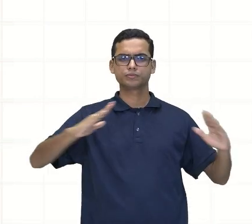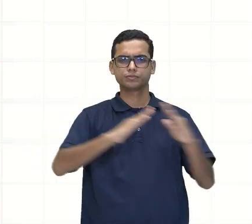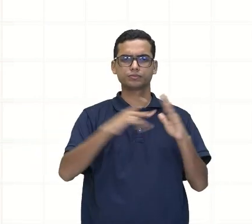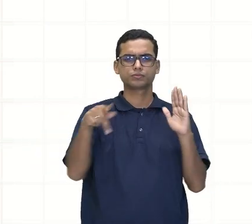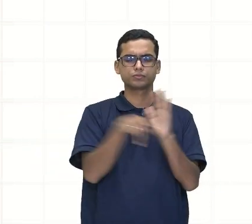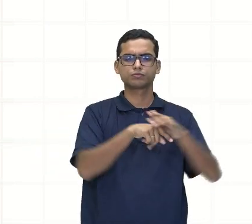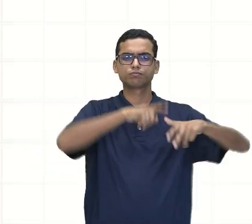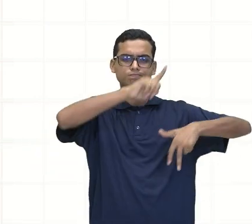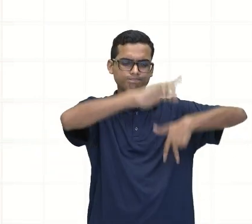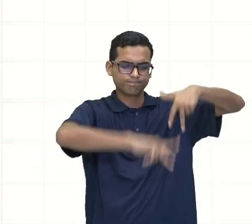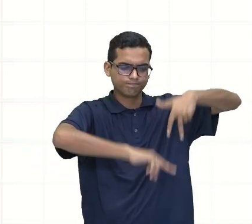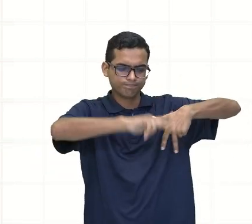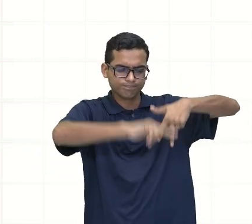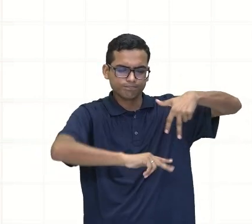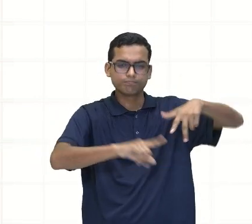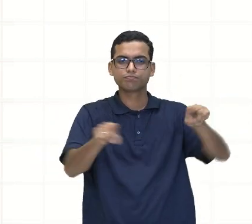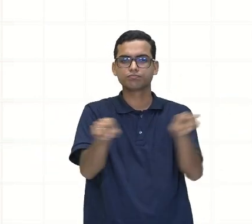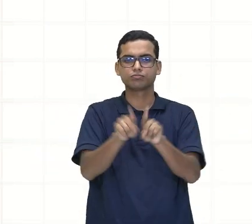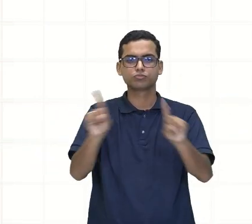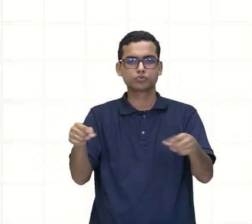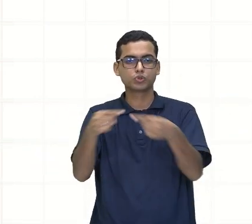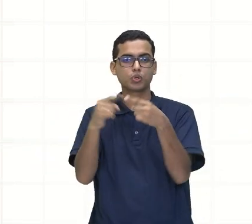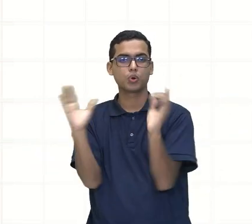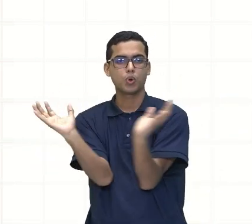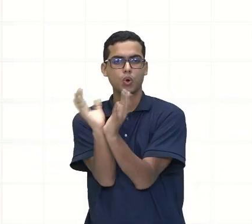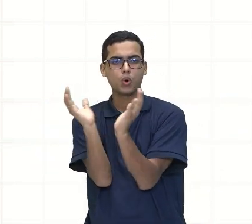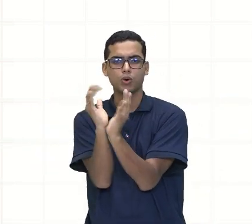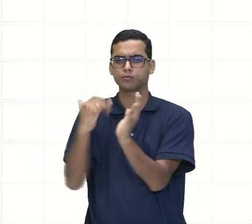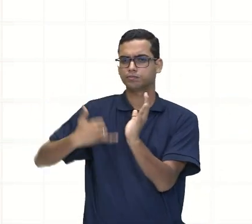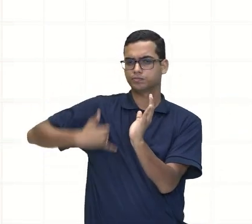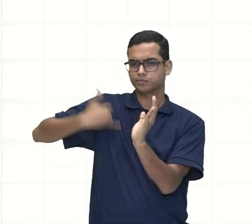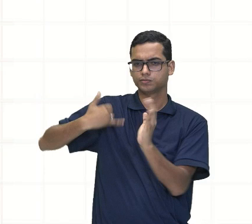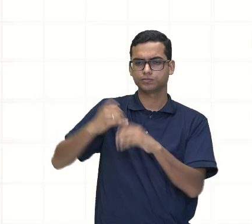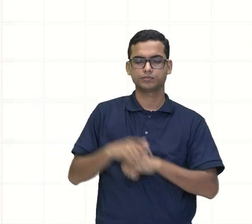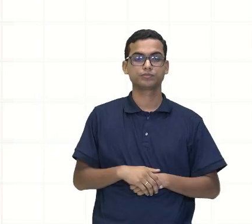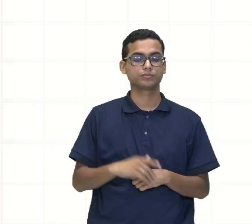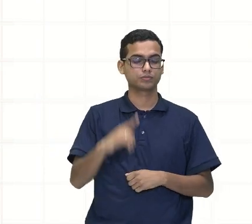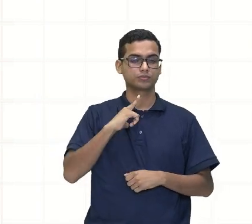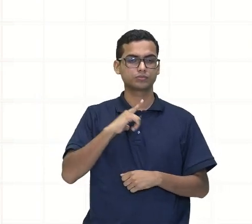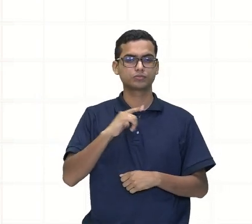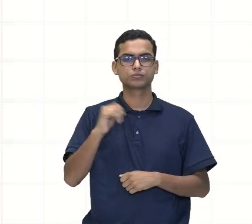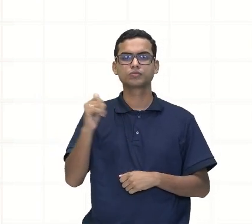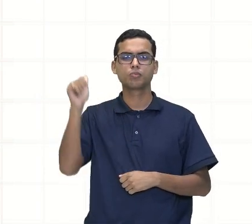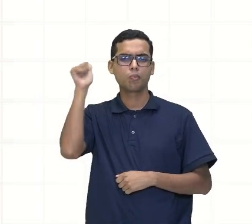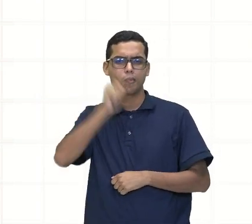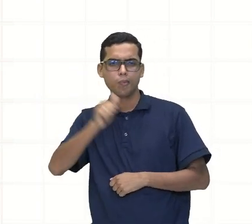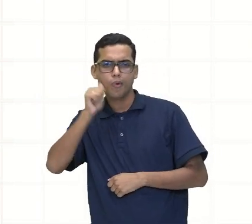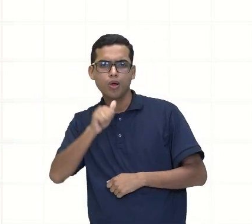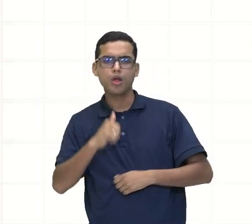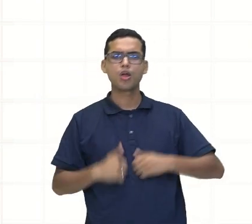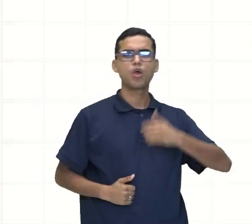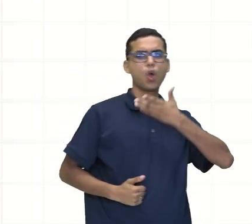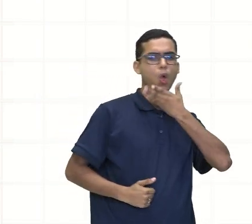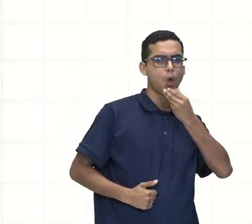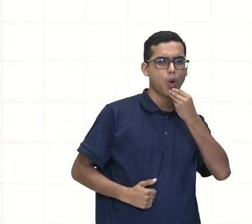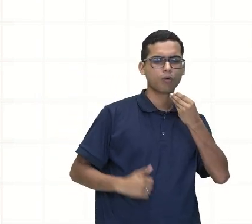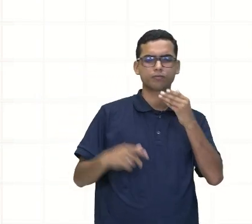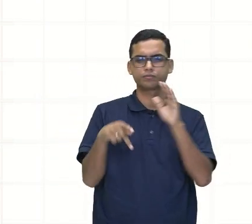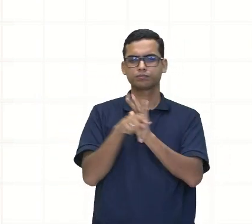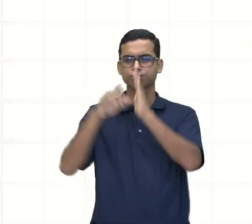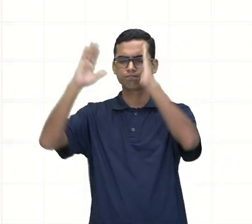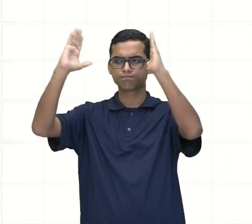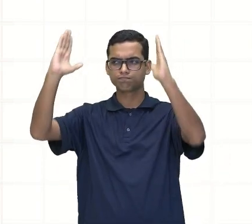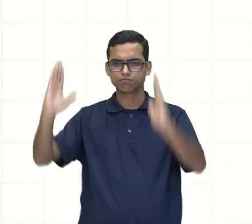sexo e o grupo de idades. Então, eu tenho de um lado mulheres e homens. E foi convencionado, gente, a